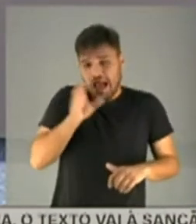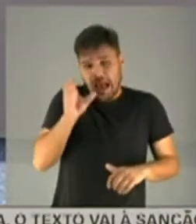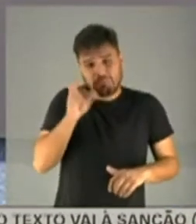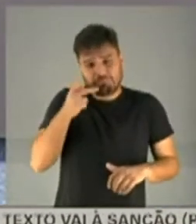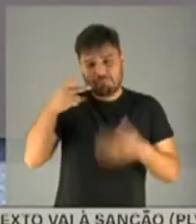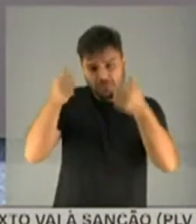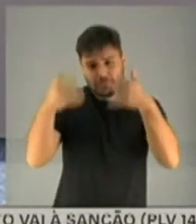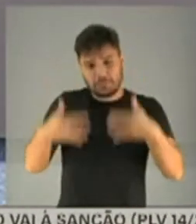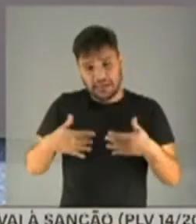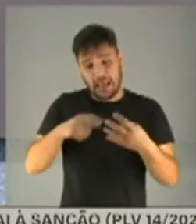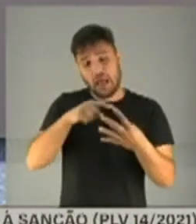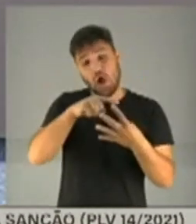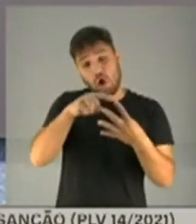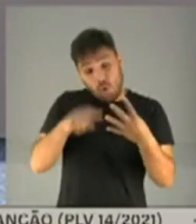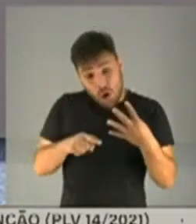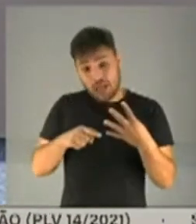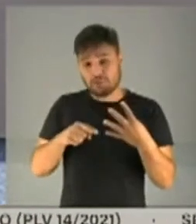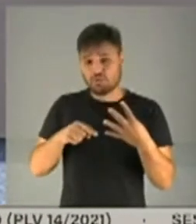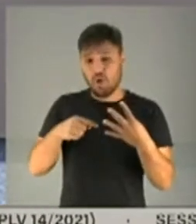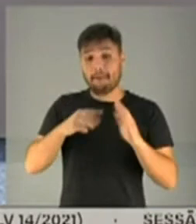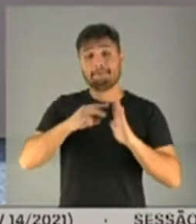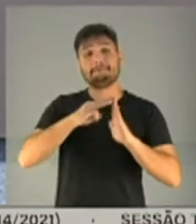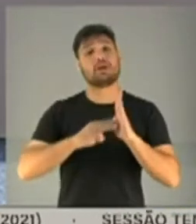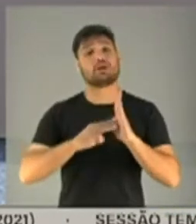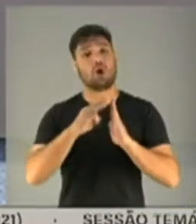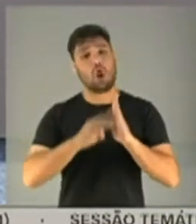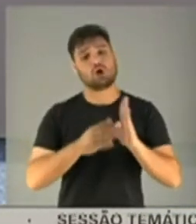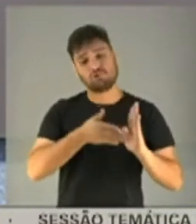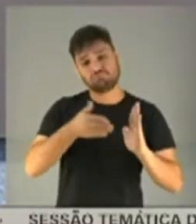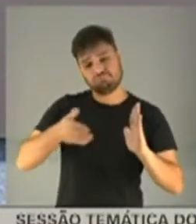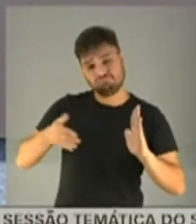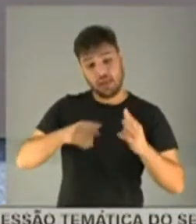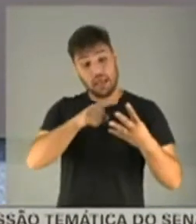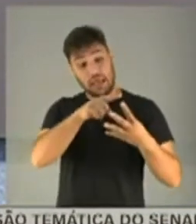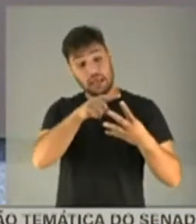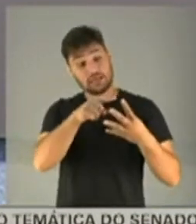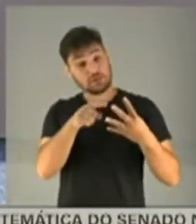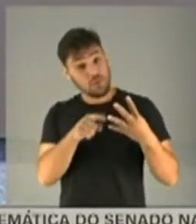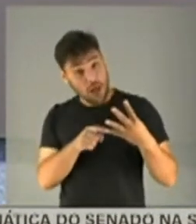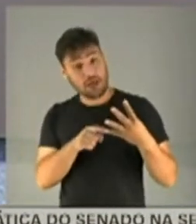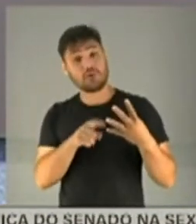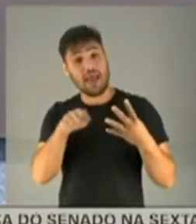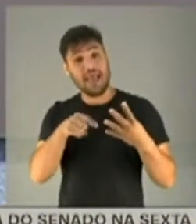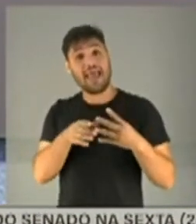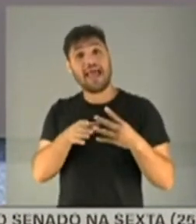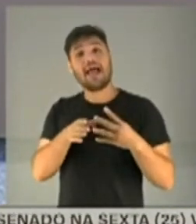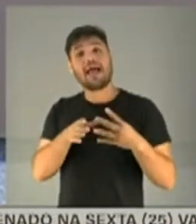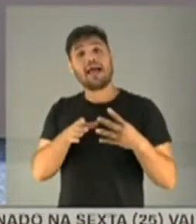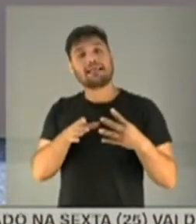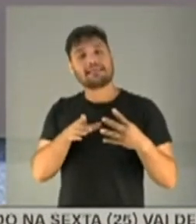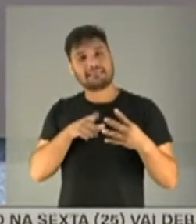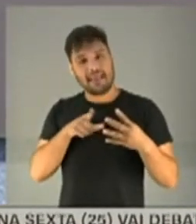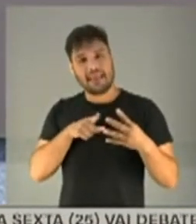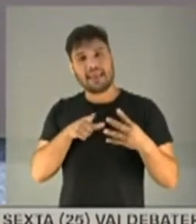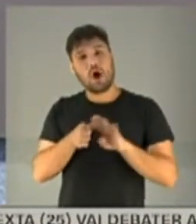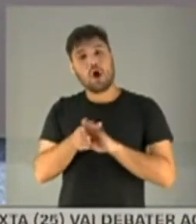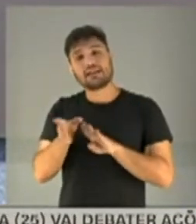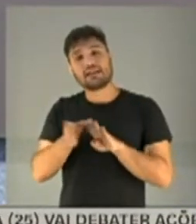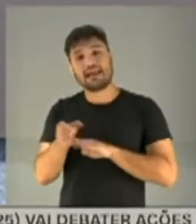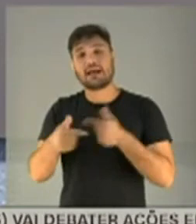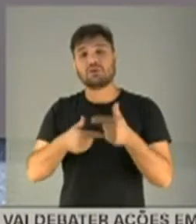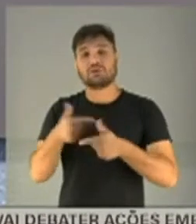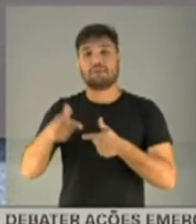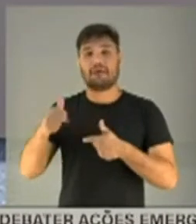passar aqui por 4 questões metodológicas, porque elas têm permeado o trabalho dos senhores e senhoras senadores aqui